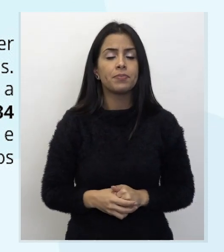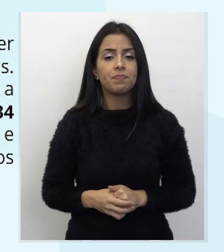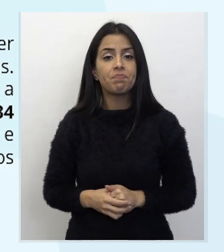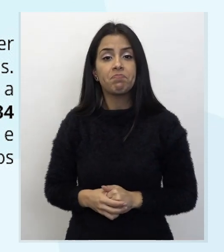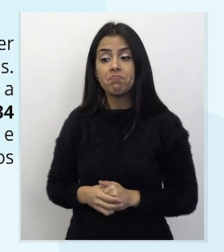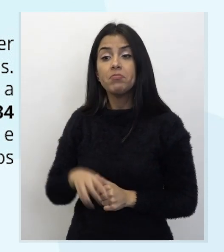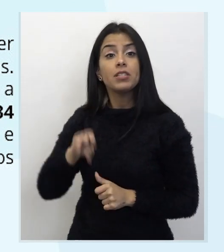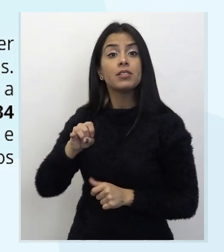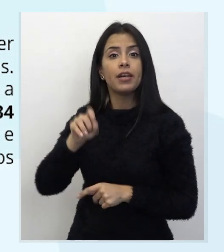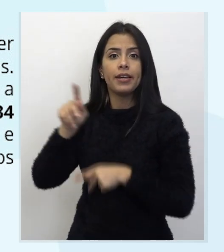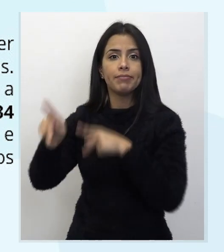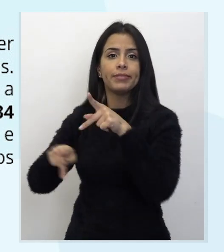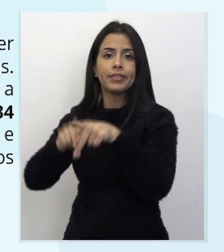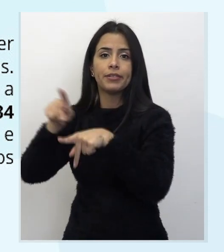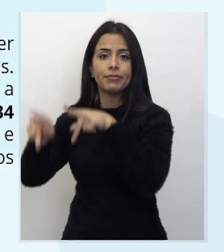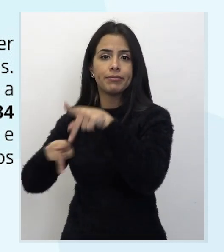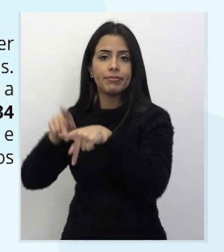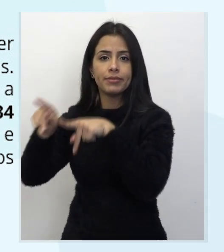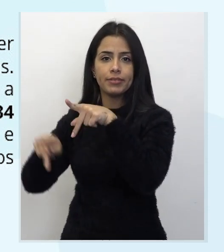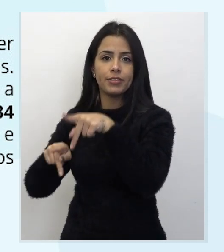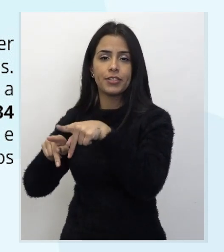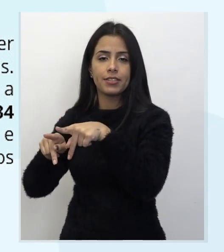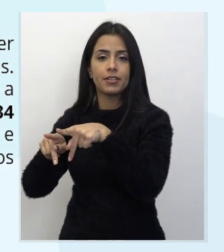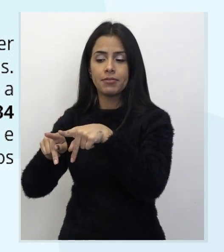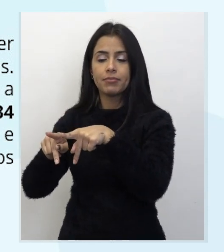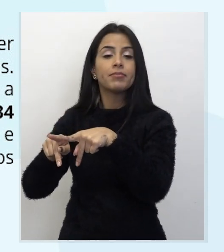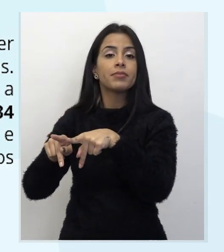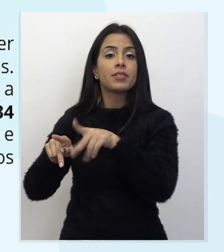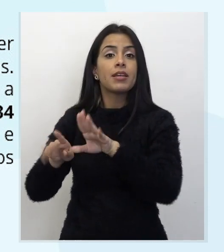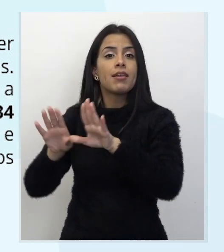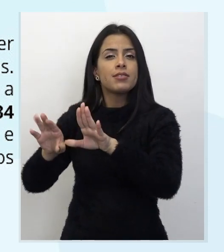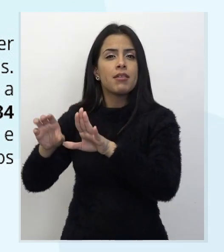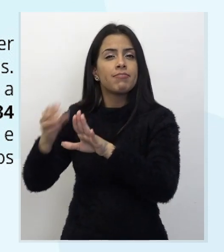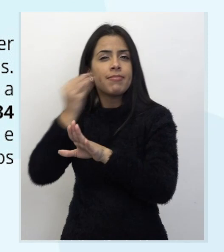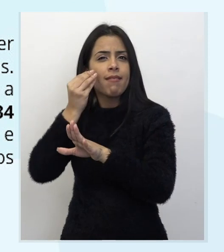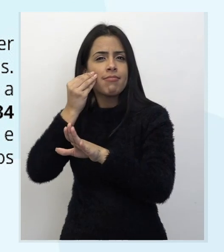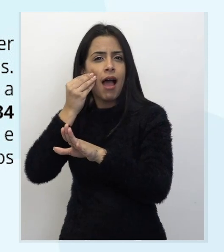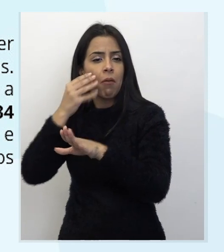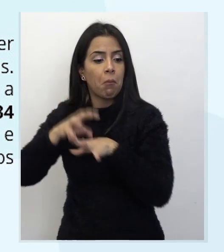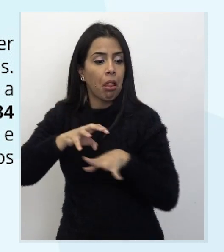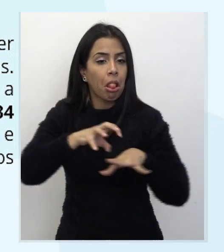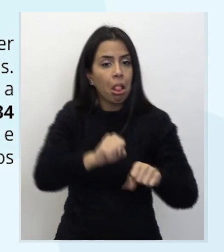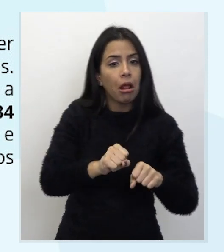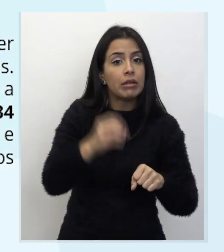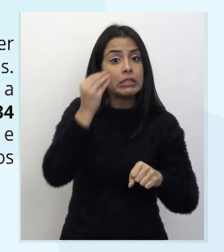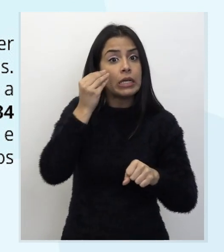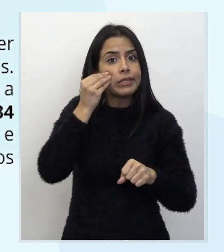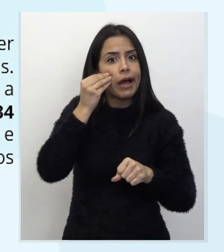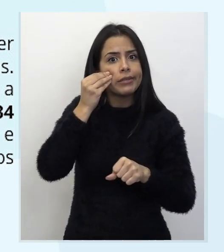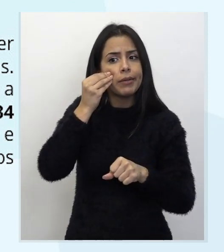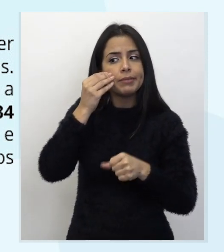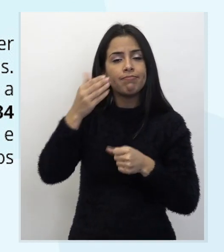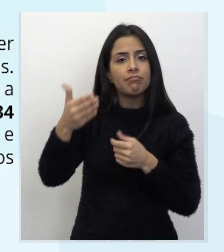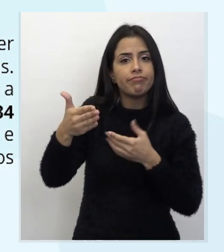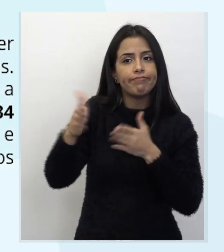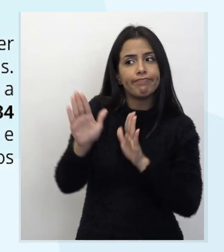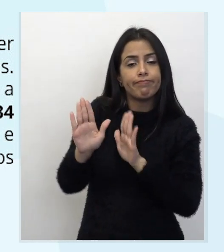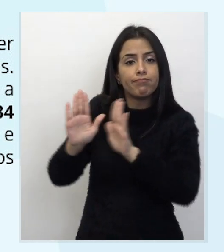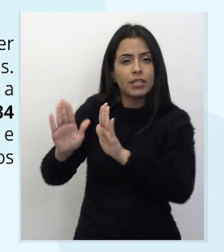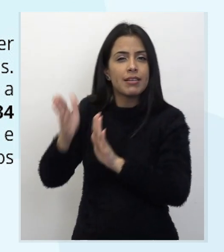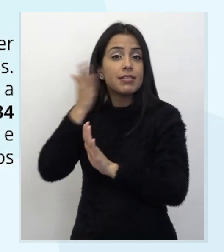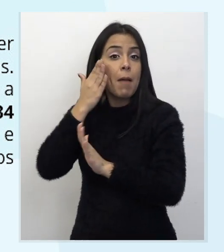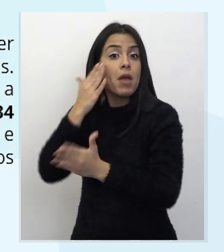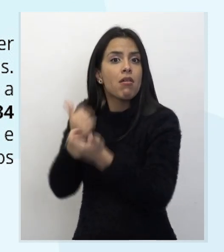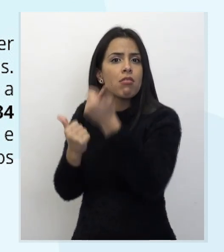estamos preparados para isso, tá? E assim se forma a Liga de Delos, que vocês estão vendo aí na tela. O que seria essa Liga